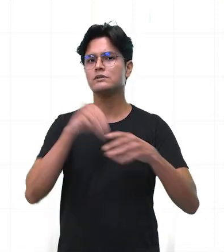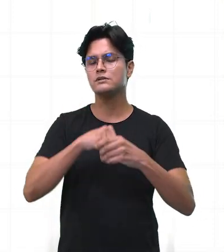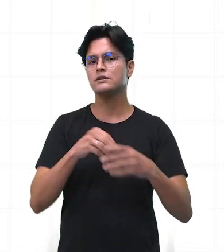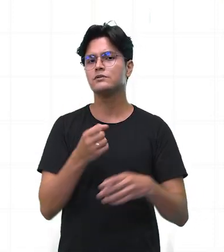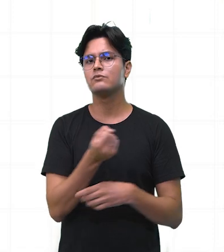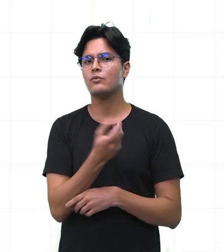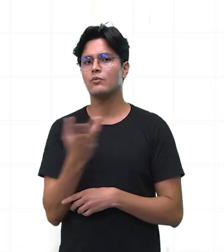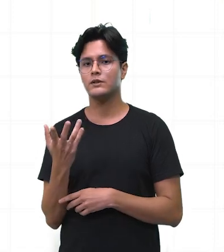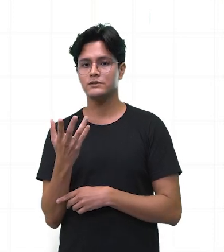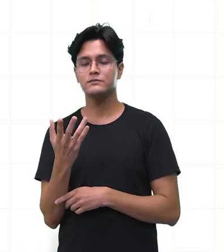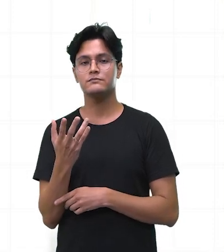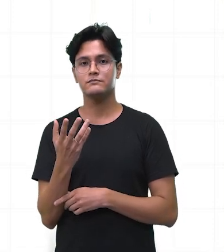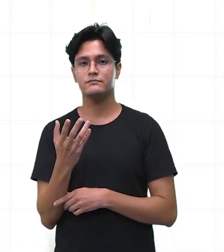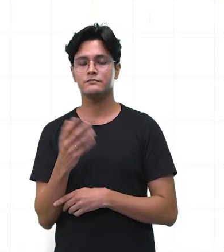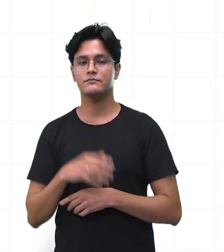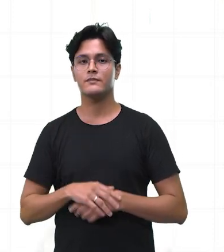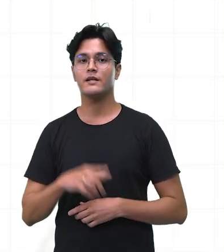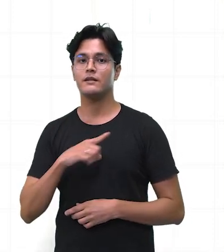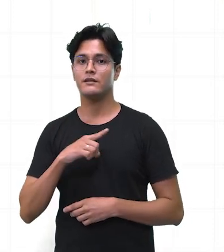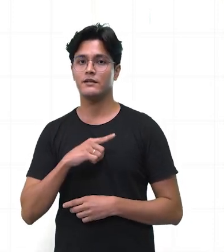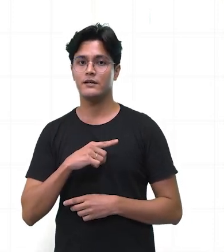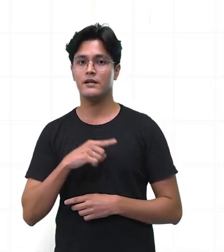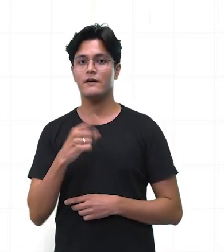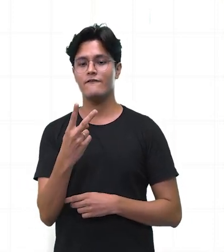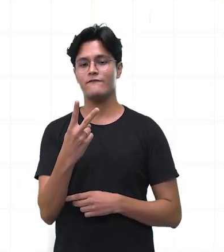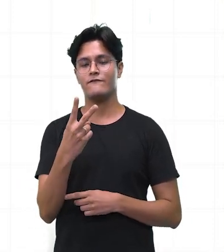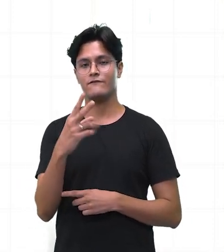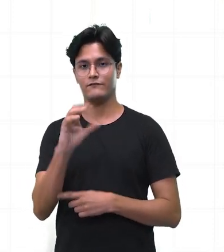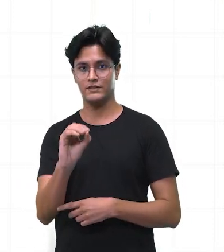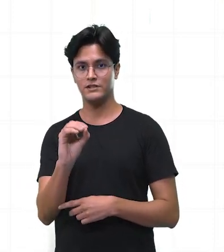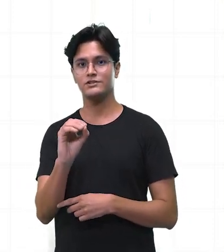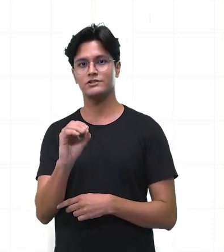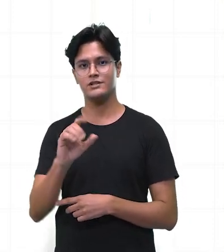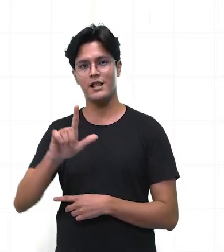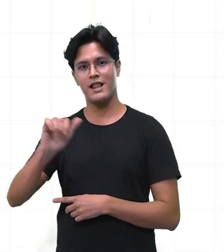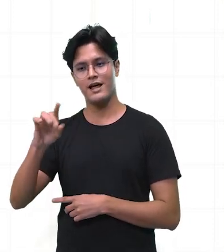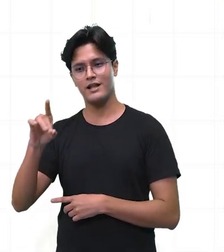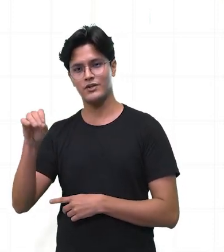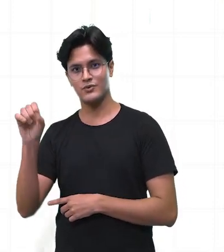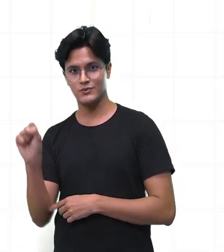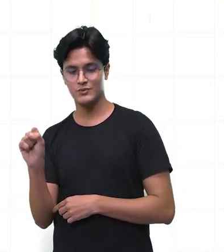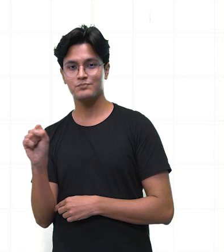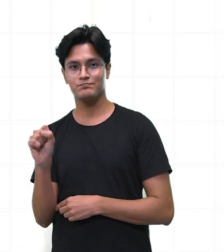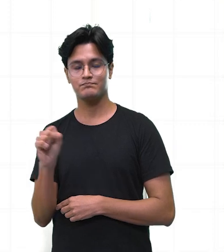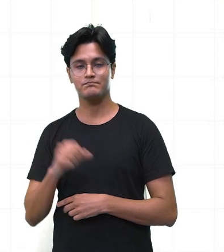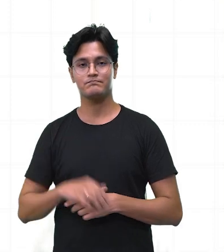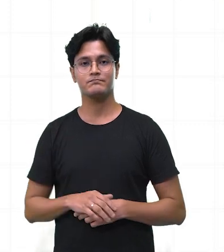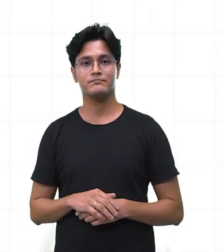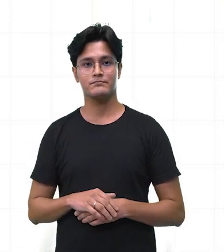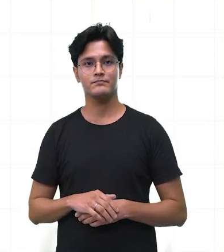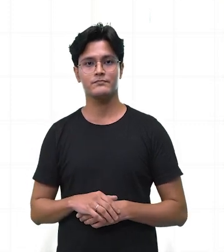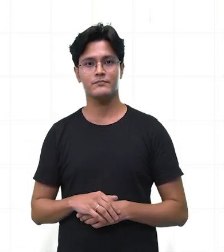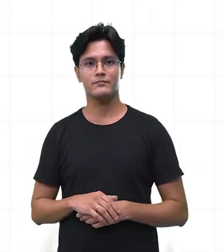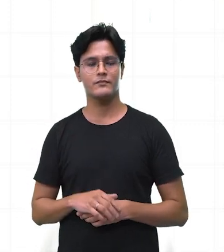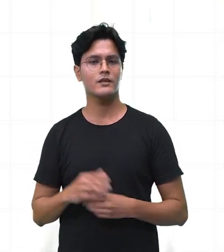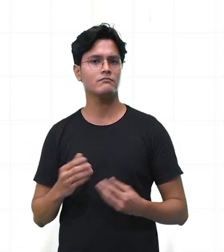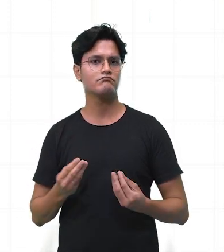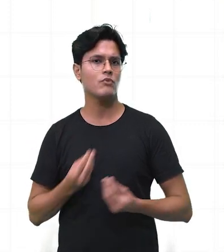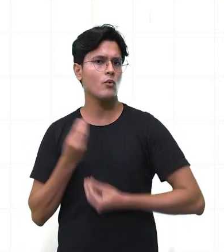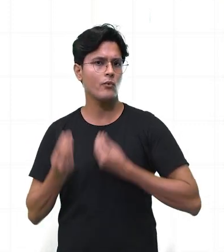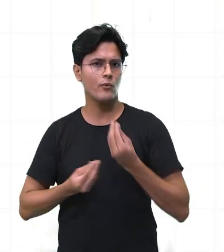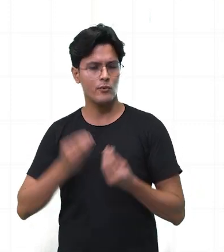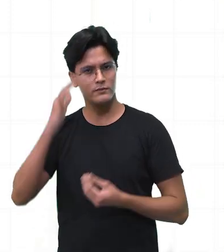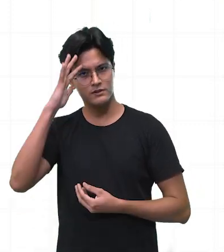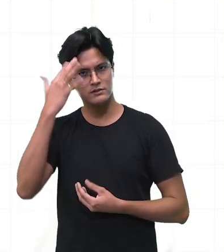é regular, então nós podemos fazer o quê? Nós podemos usar a soma dos ângulos internos